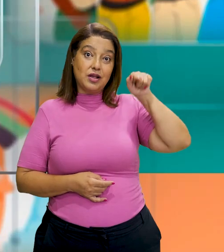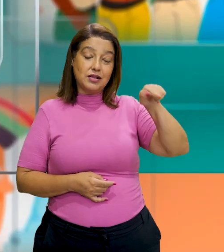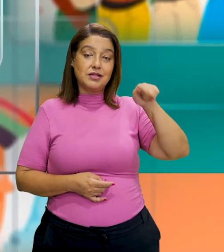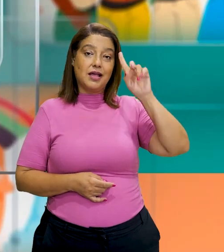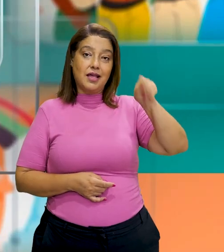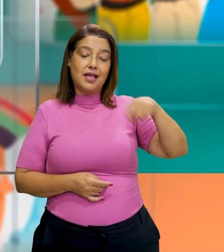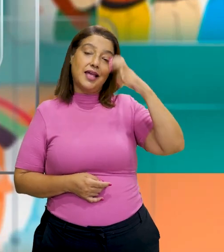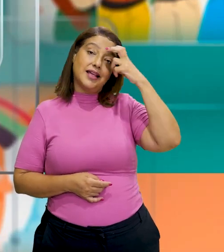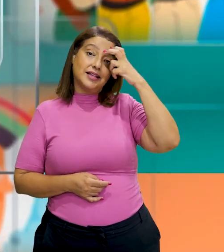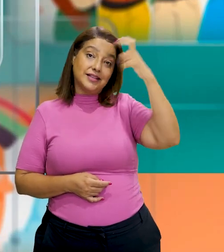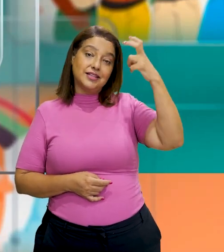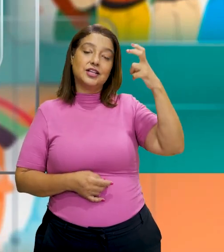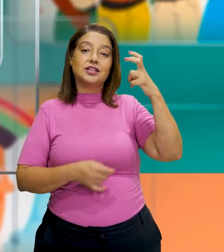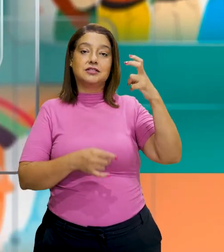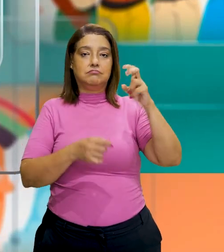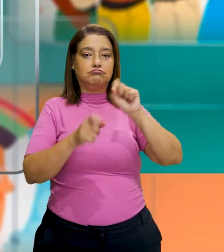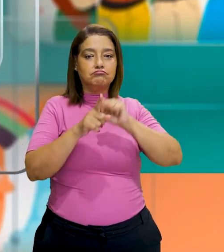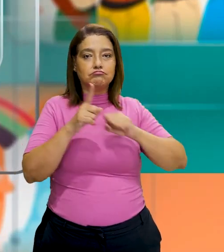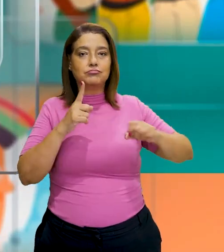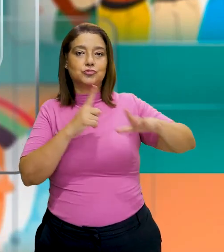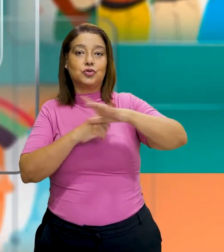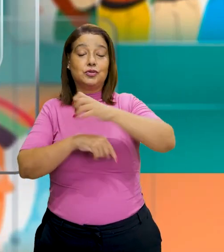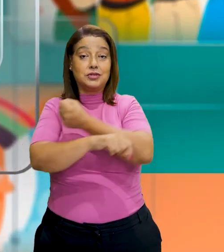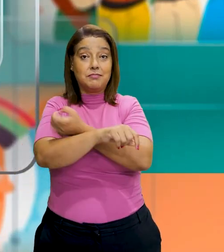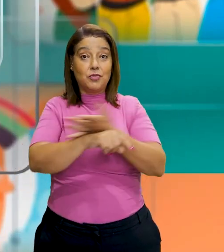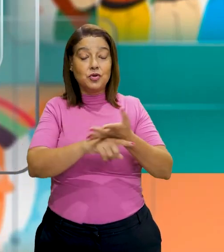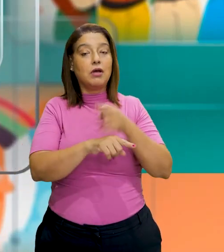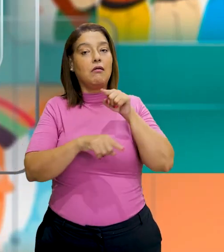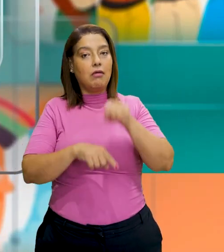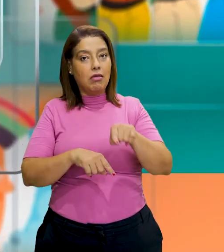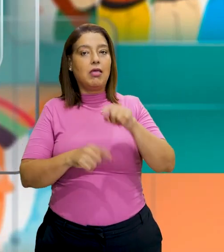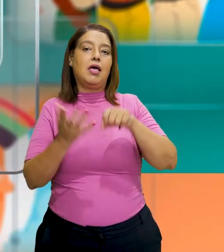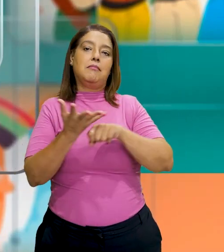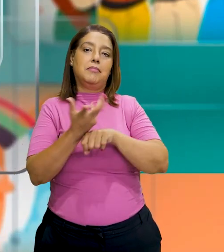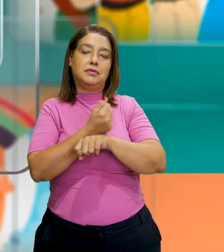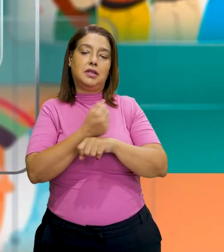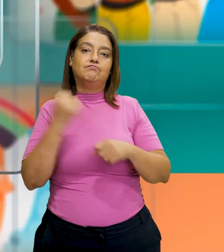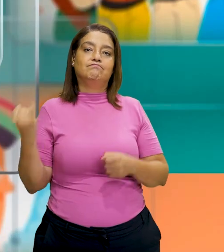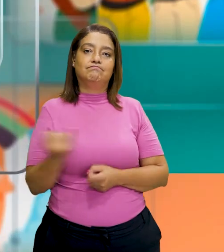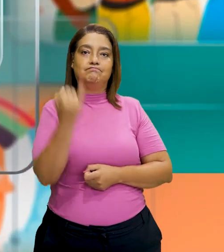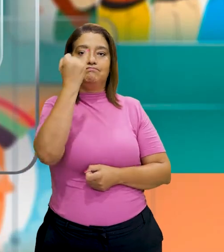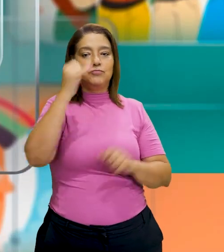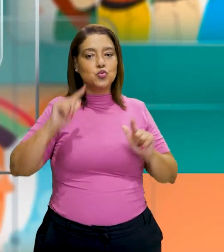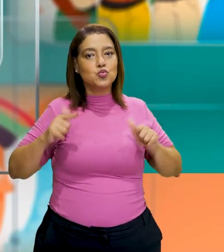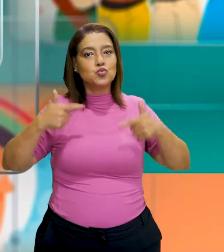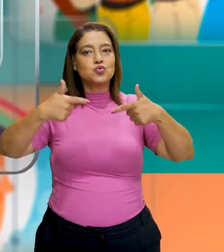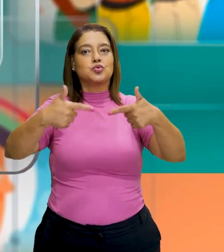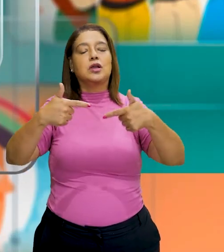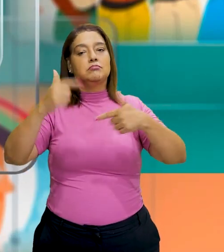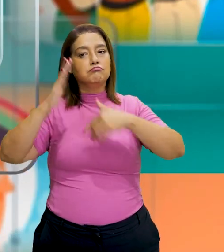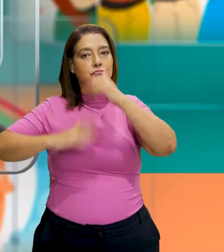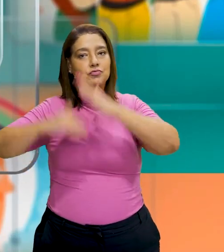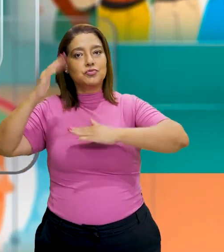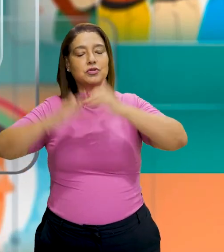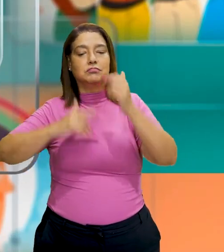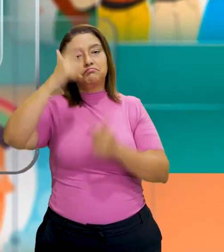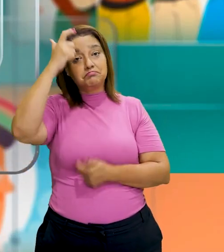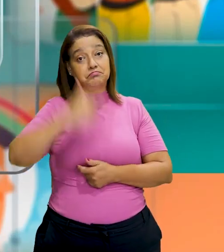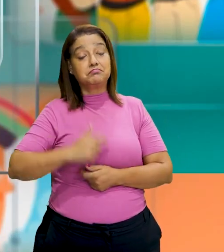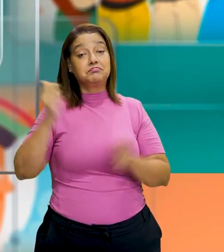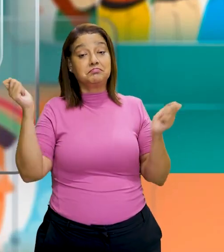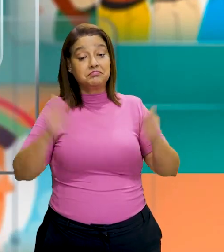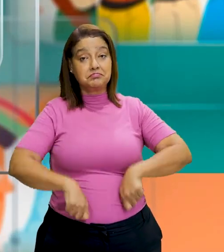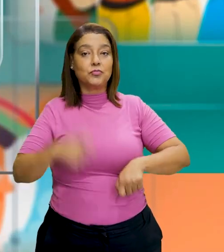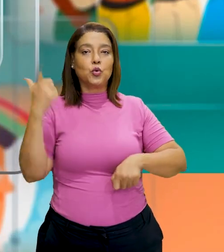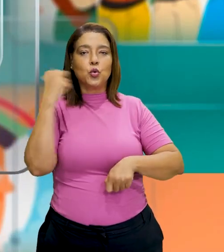autor e especialista em inteligência emocional, essa habilidade é essencial para o sucesso pessoal e profissional, pois